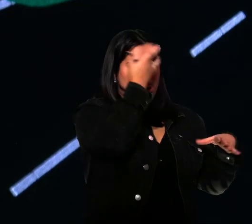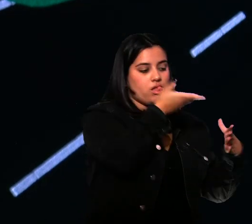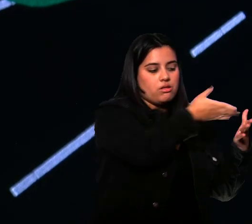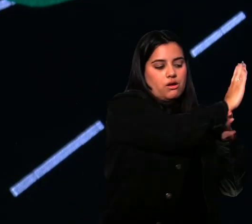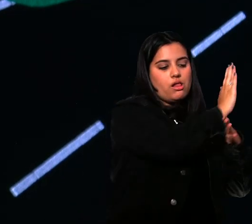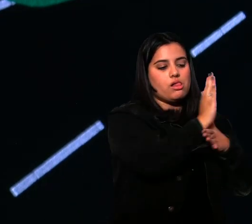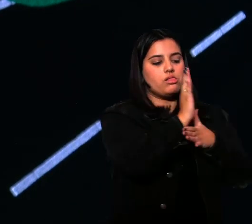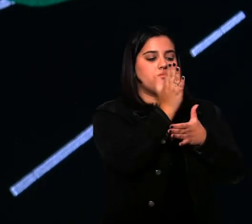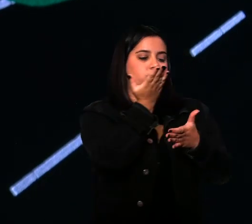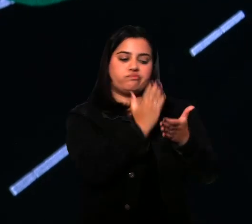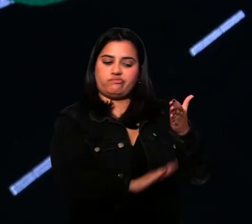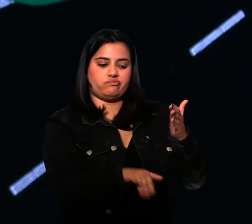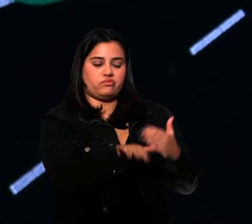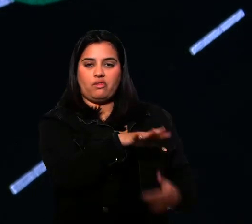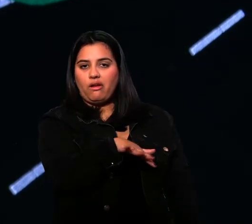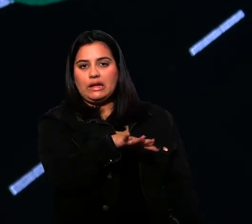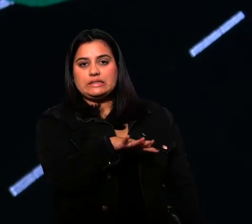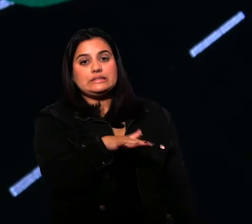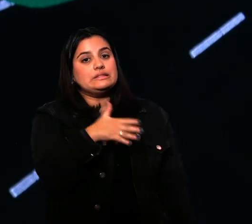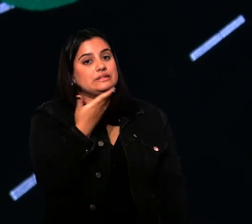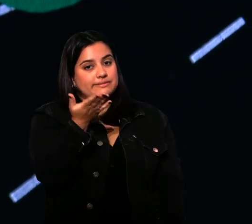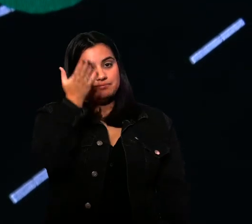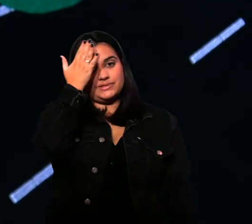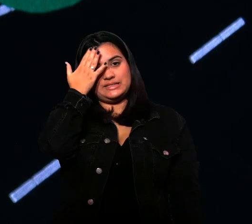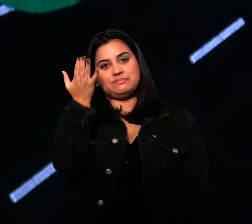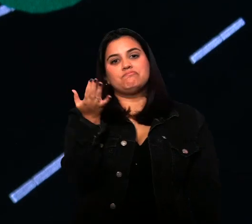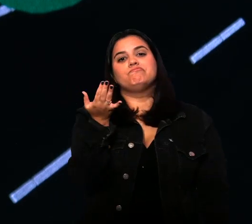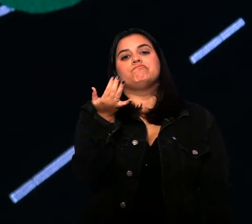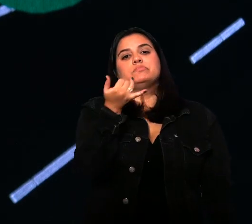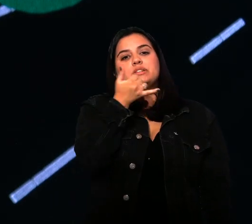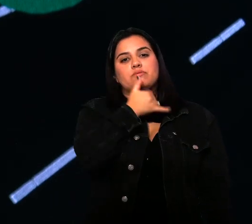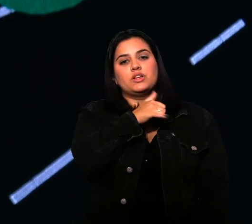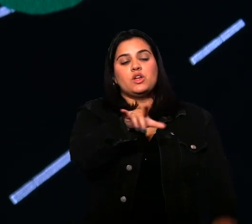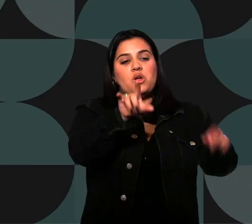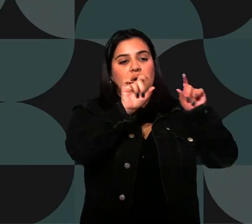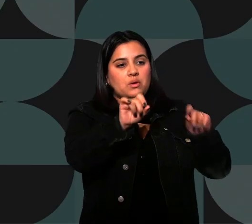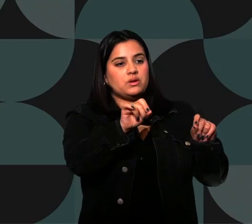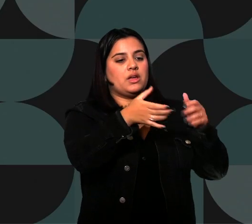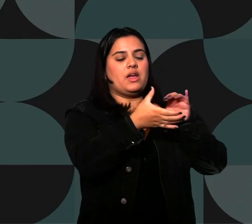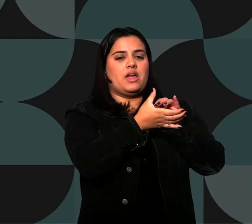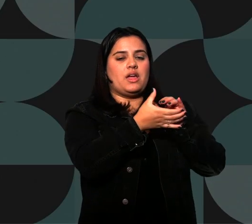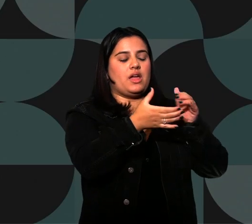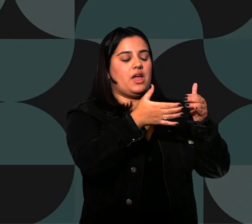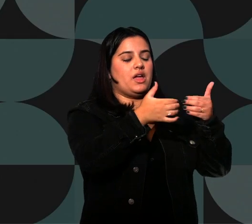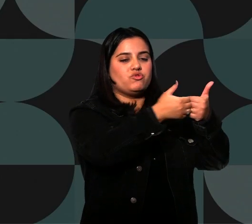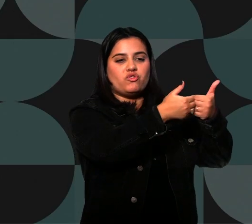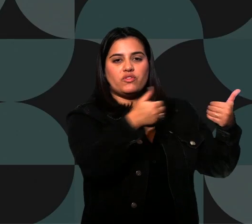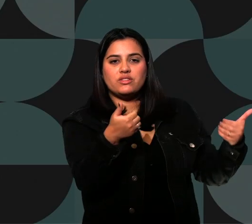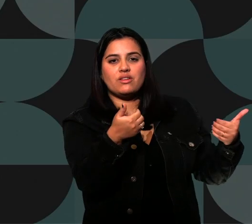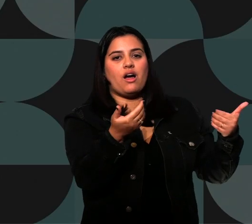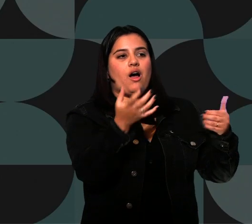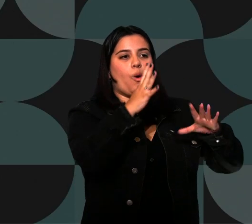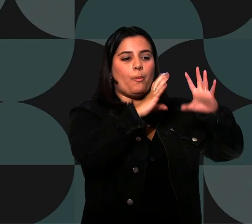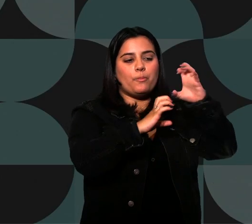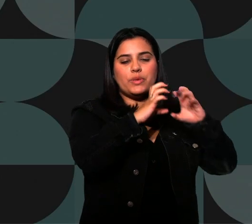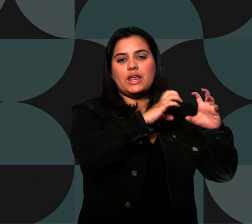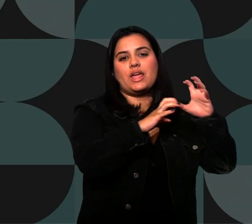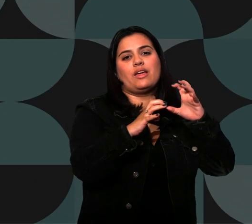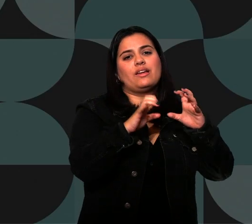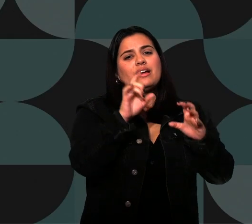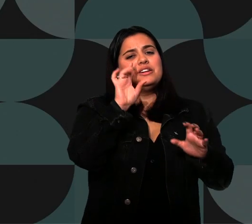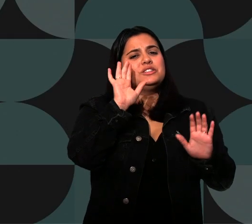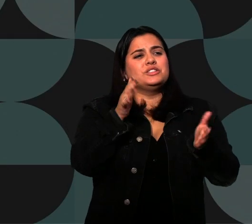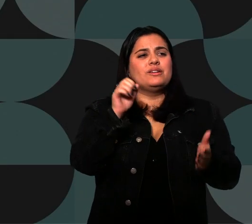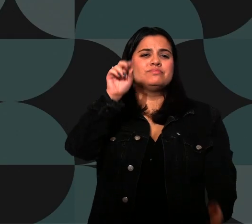pelo Senhor. E sabe, infelizmente, divisão, separação, intriga, fazem parte da história da